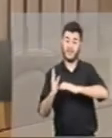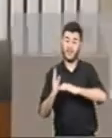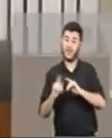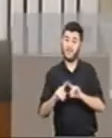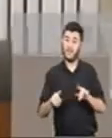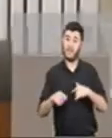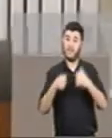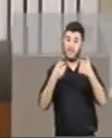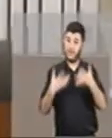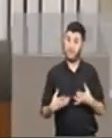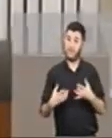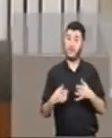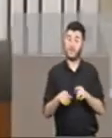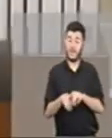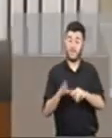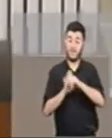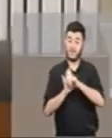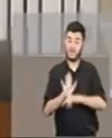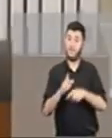Eu peço vênia